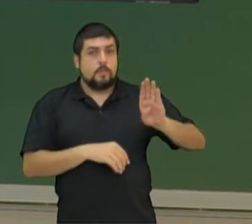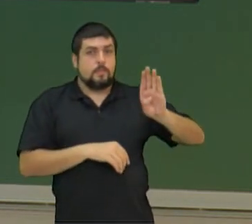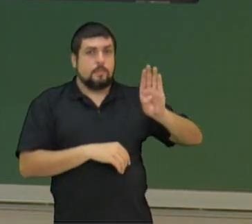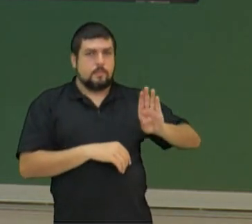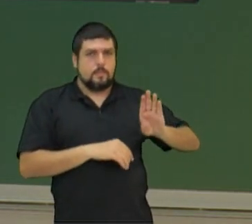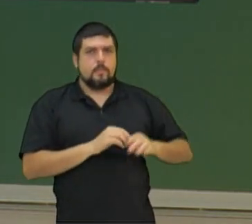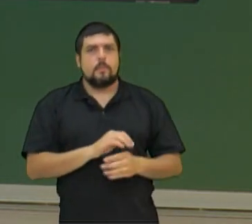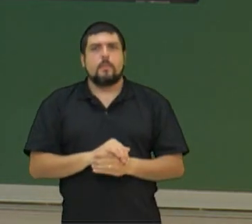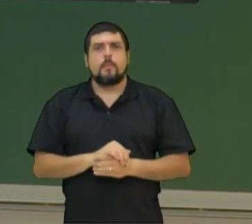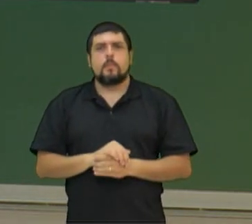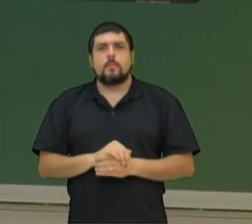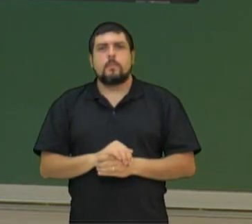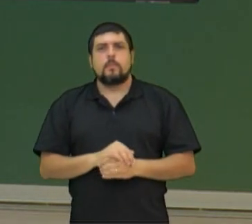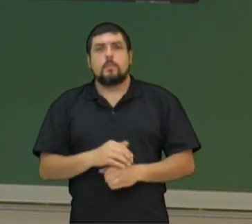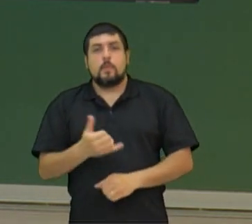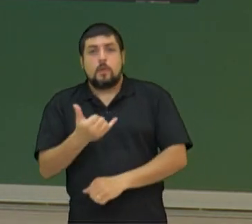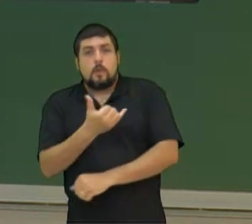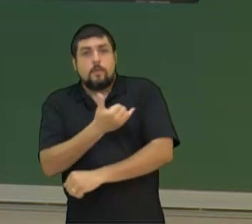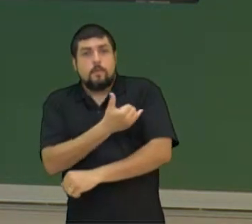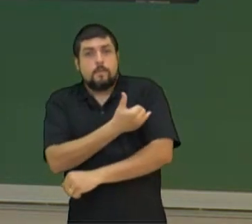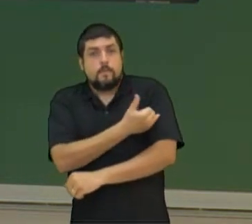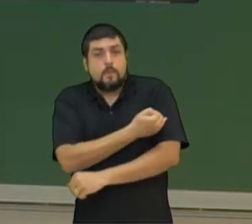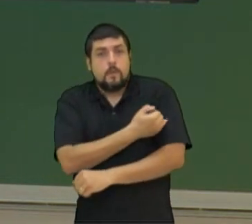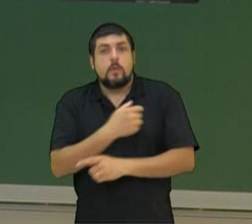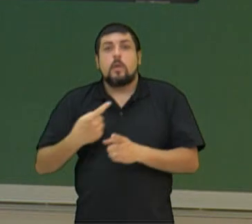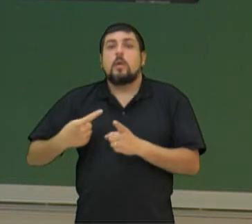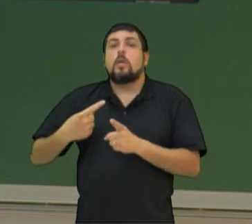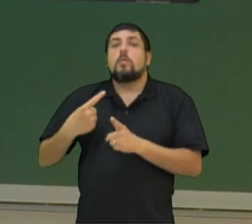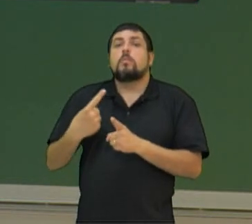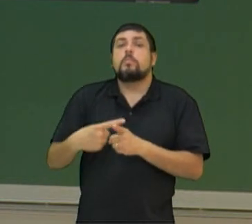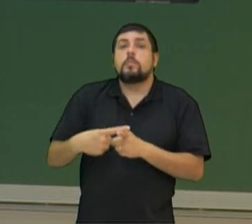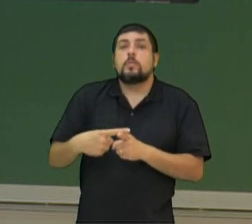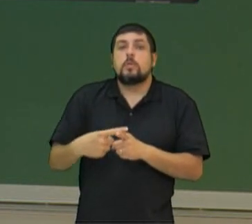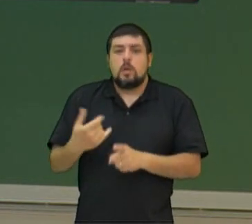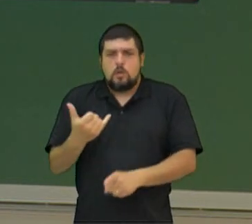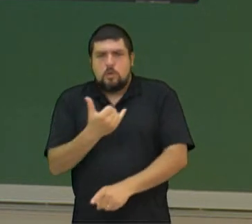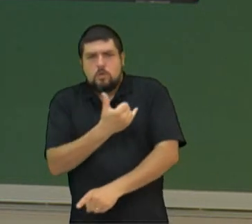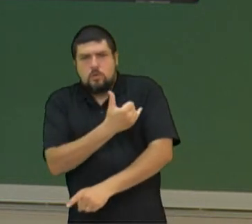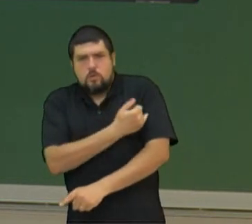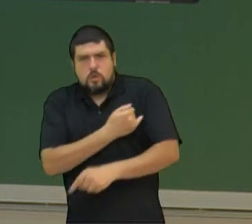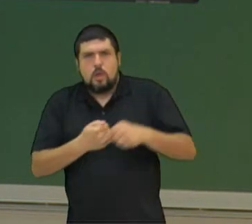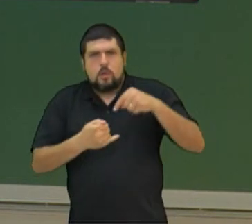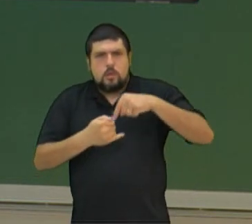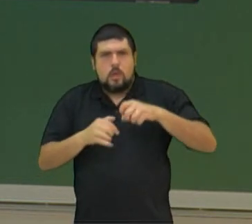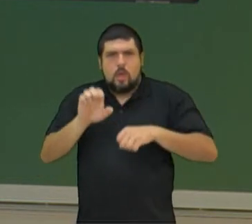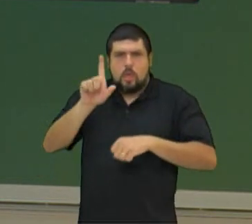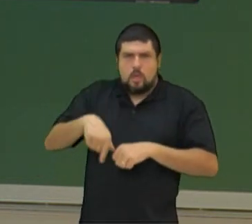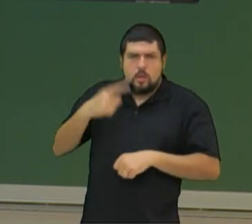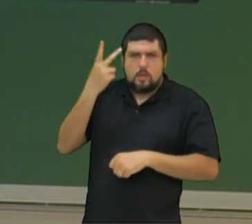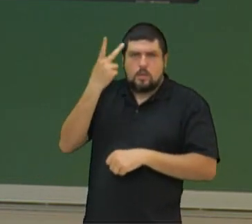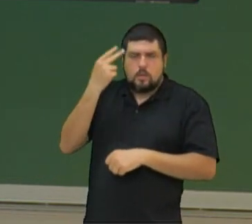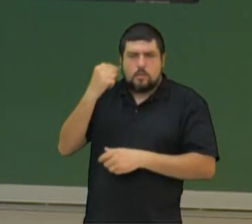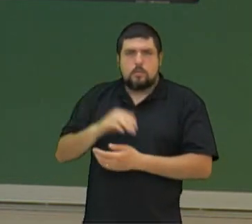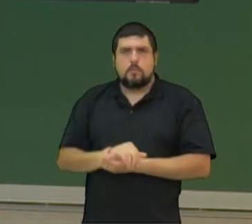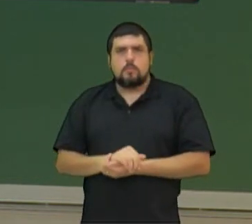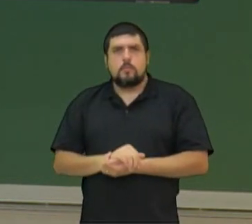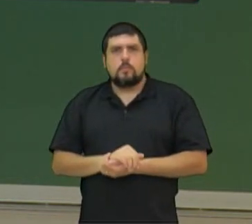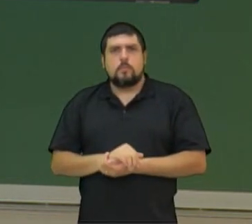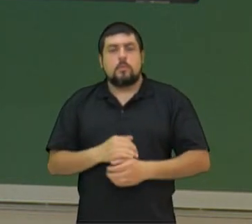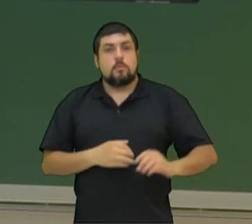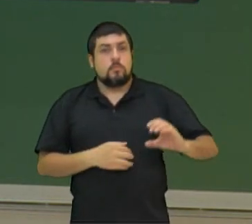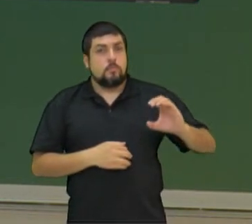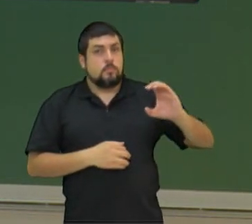B, vacina, porque é um tipo de imunização natural. Na opção